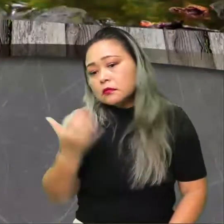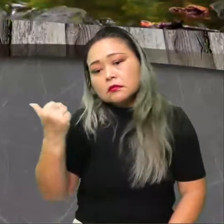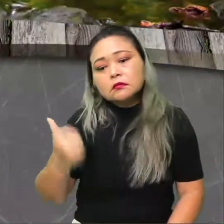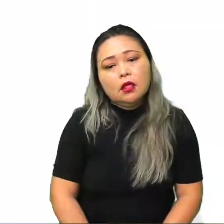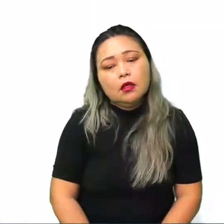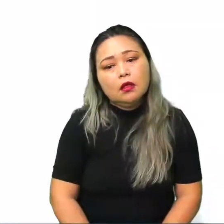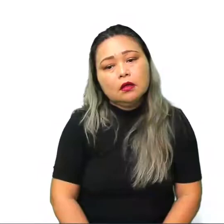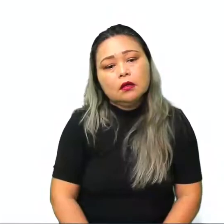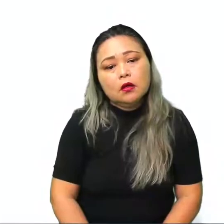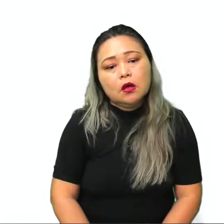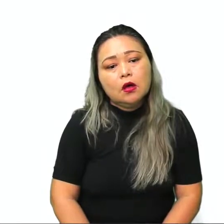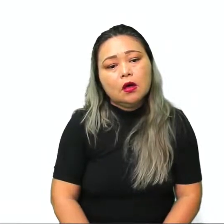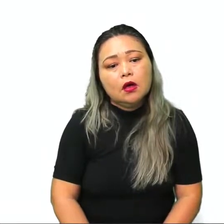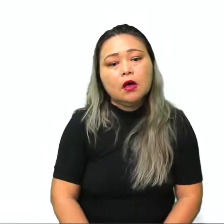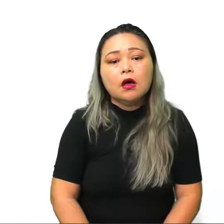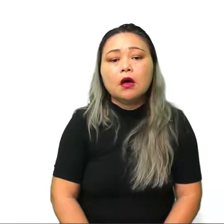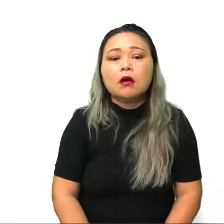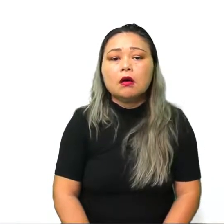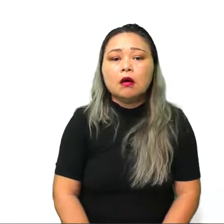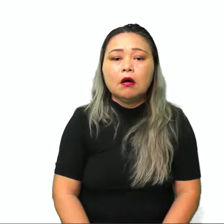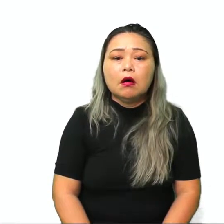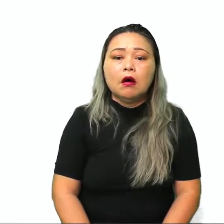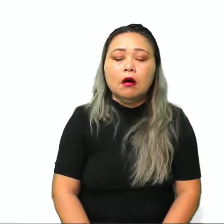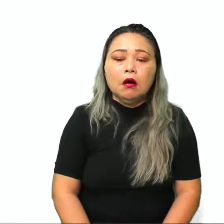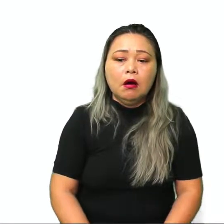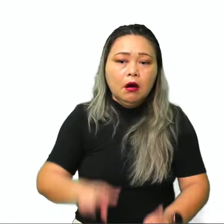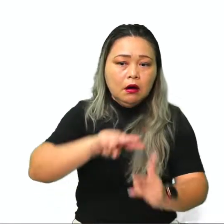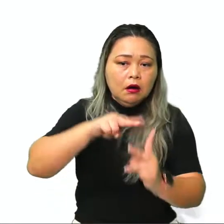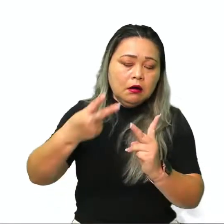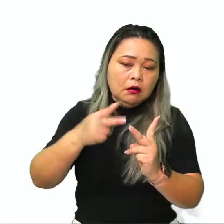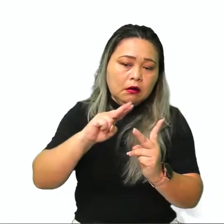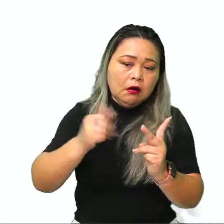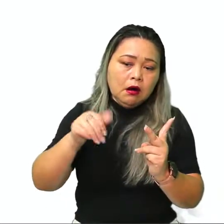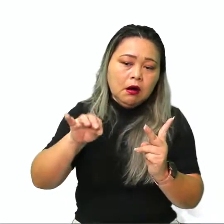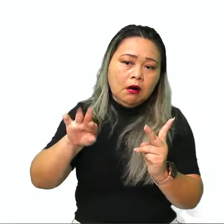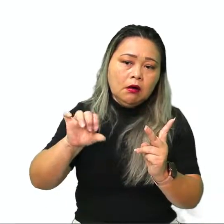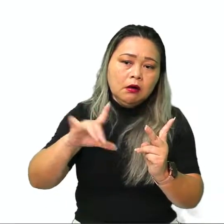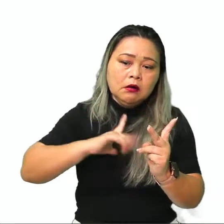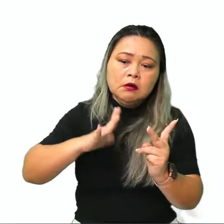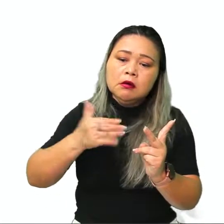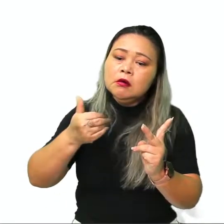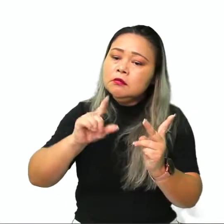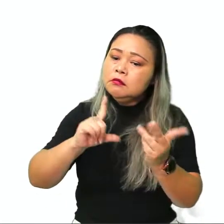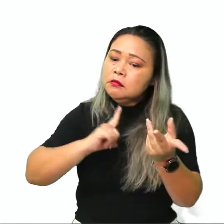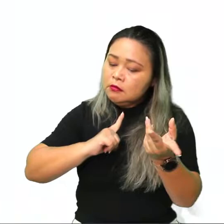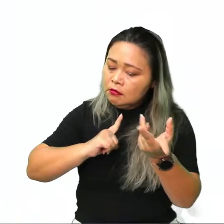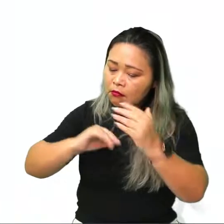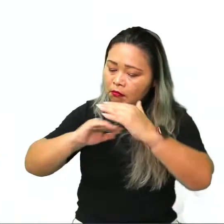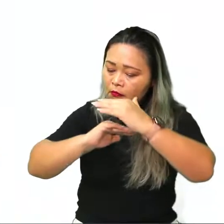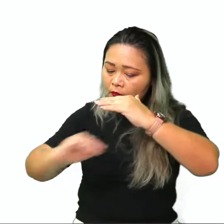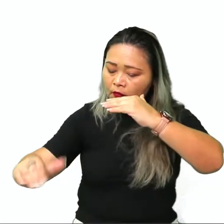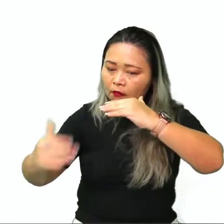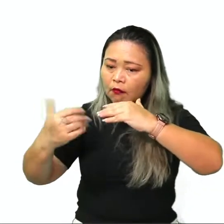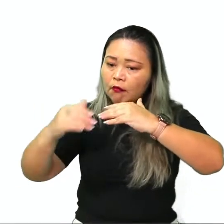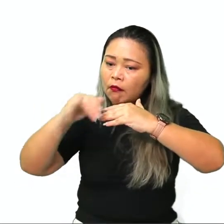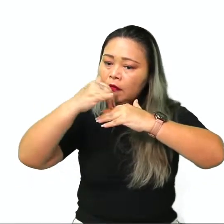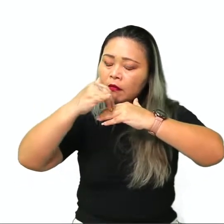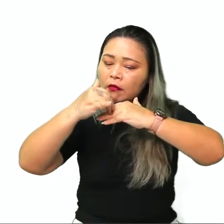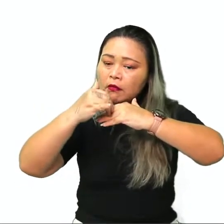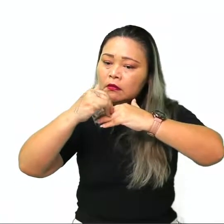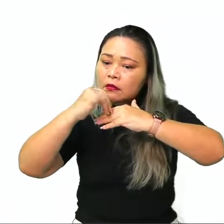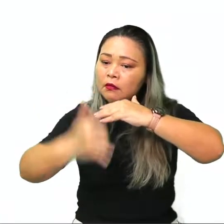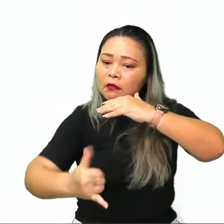lá? Uma das evidências da hipótese autotrófica é a descoberta dessas bactérias primitivas que obtêm energia a partir